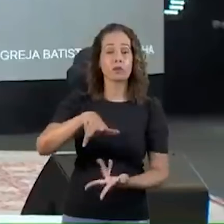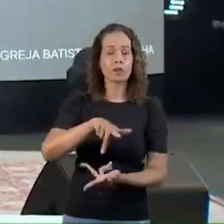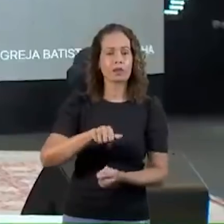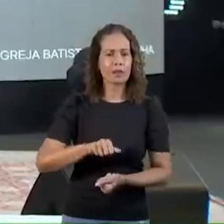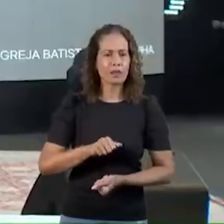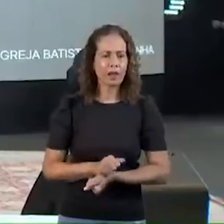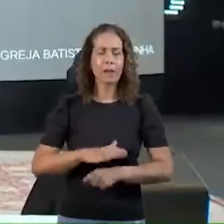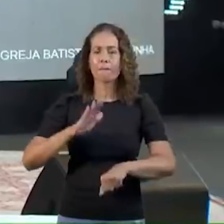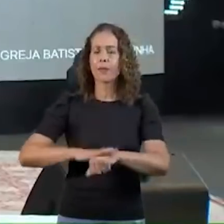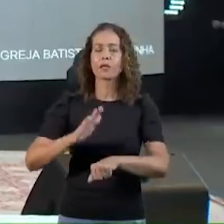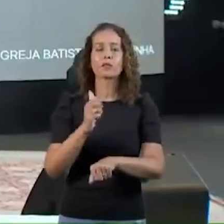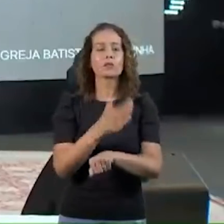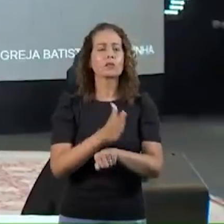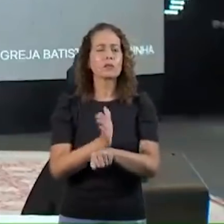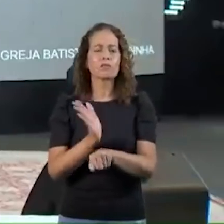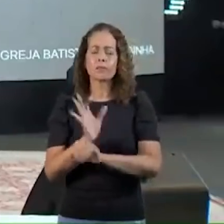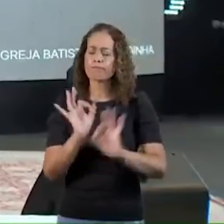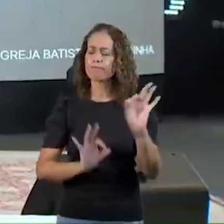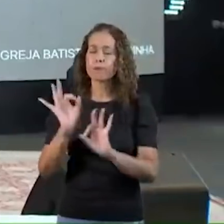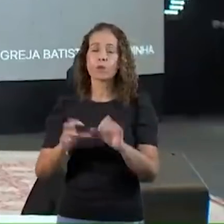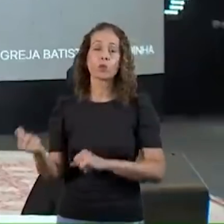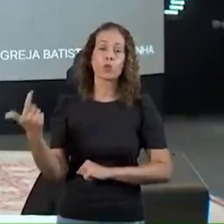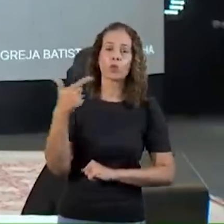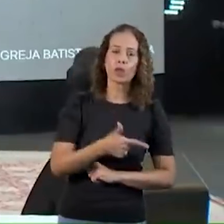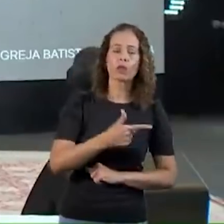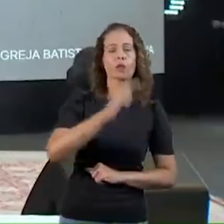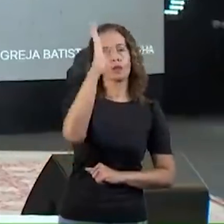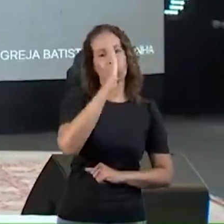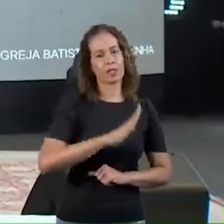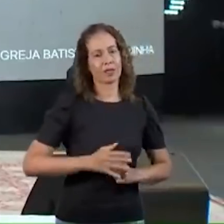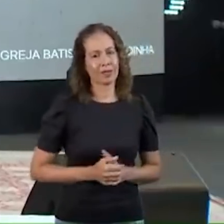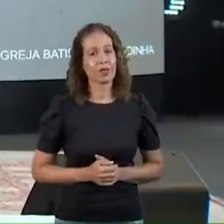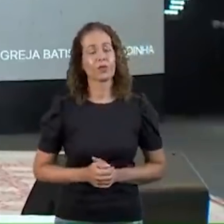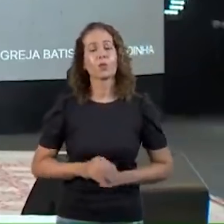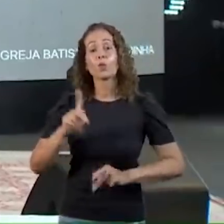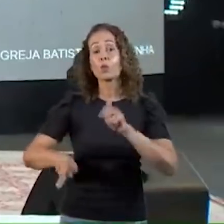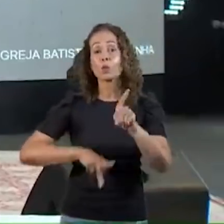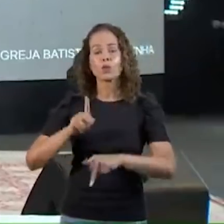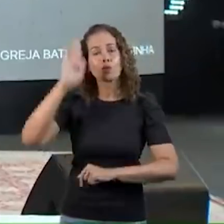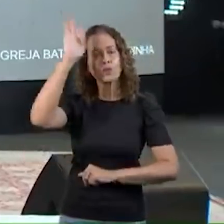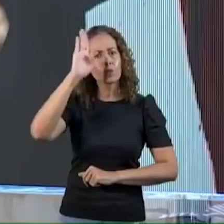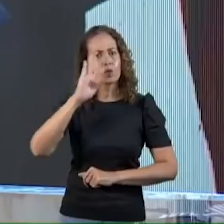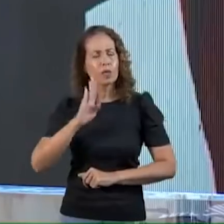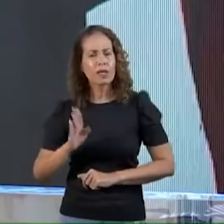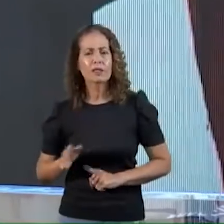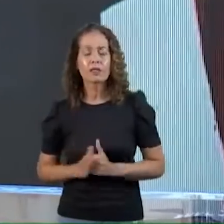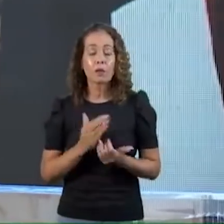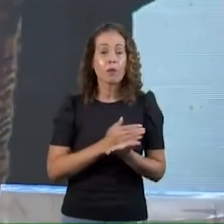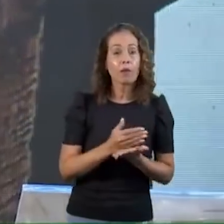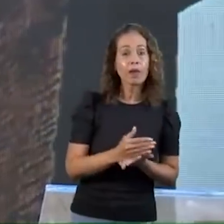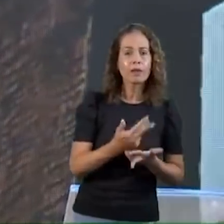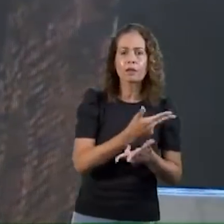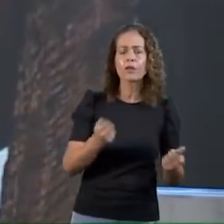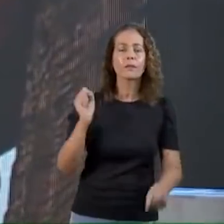mais disciplinados que o brasileiro. O brasileiro, ele tem uma unção de começar as coisas e não acabar. É uma graça.